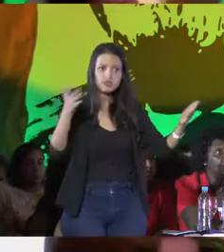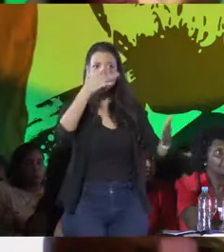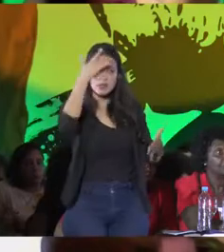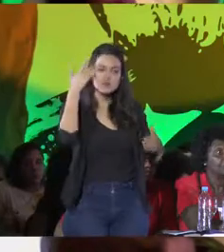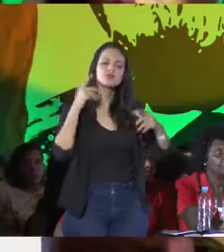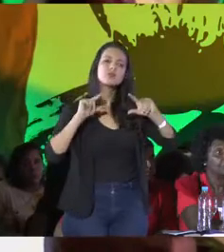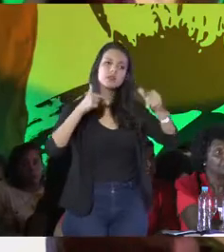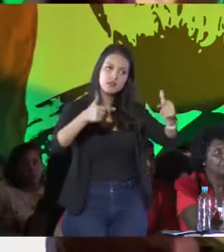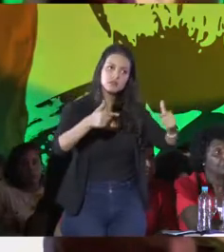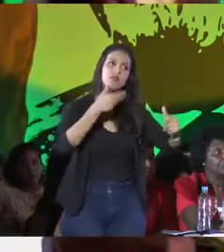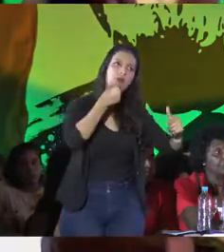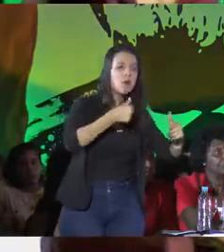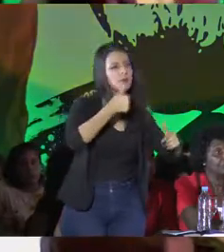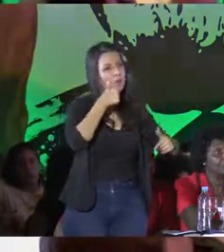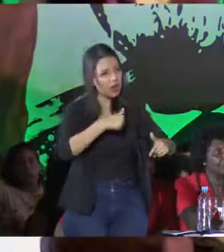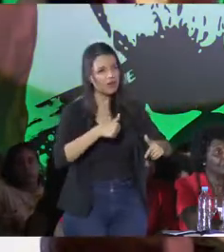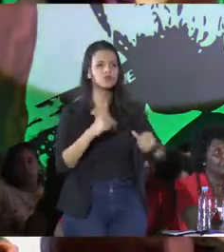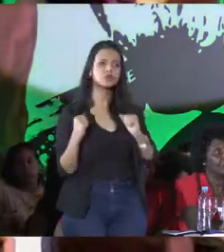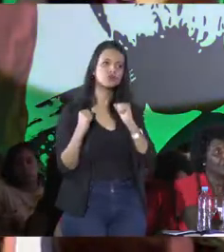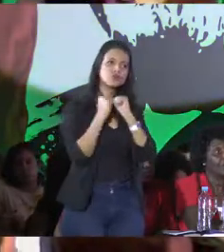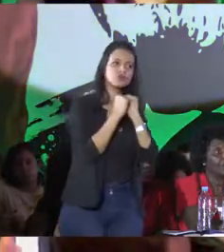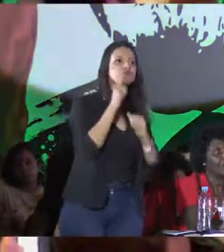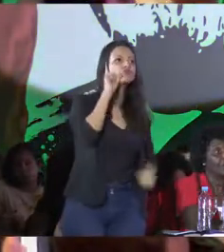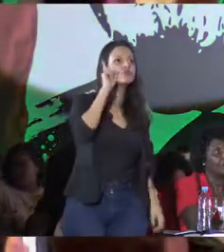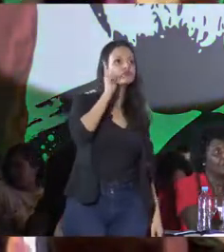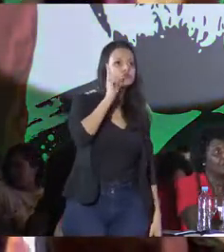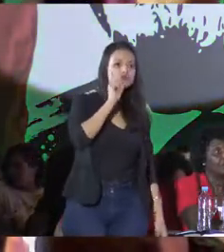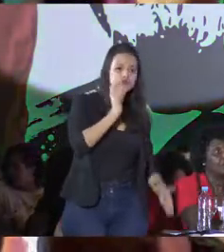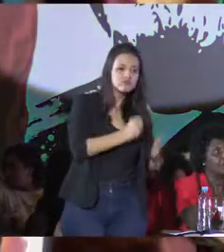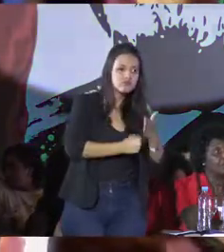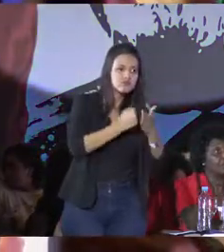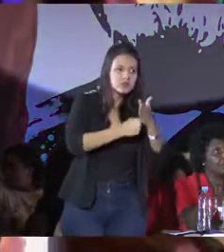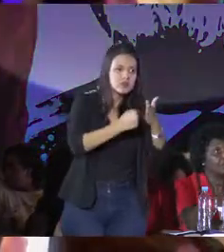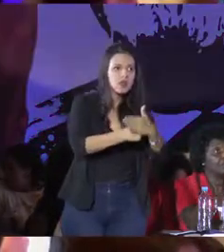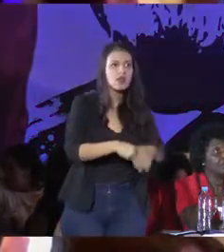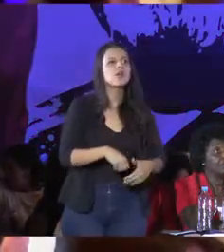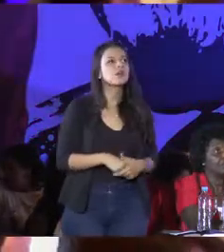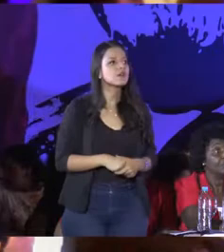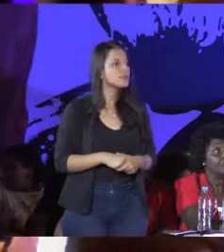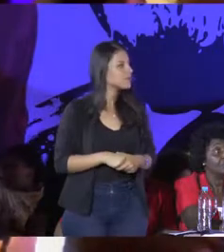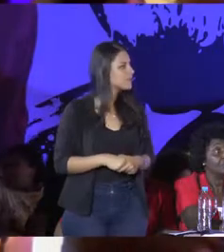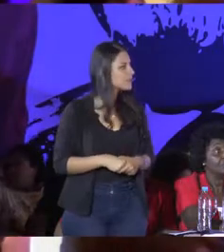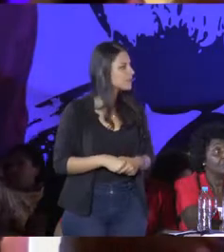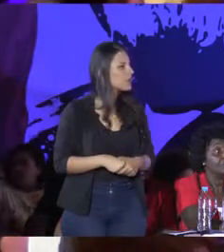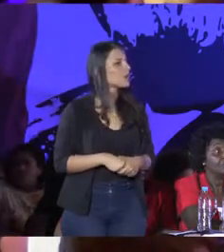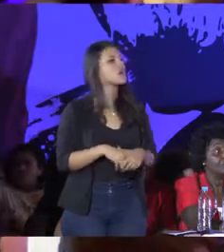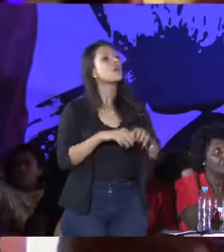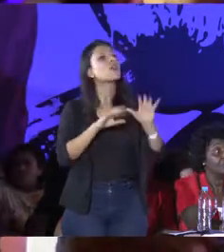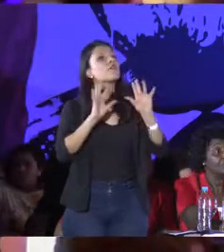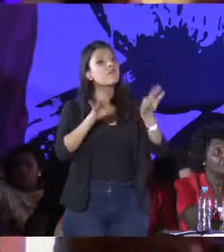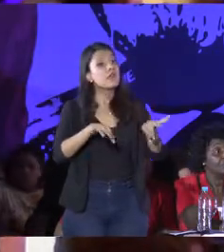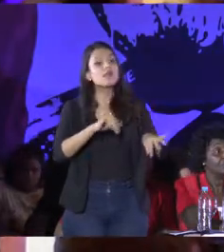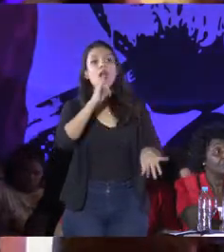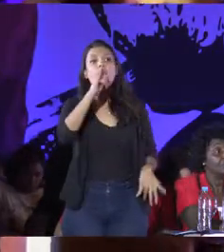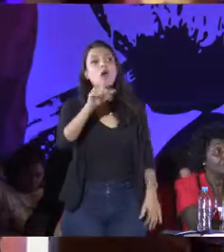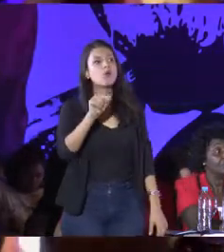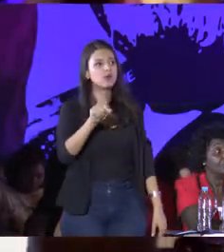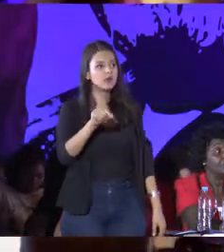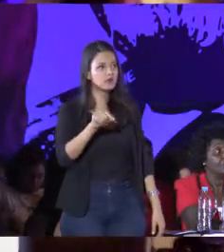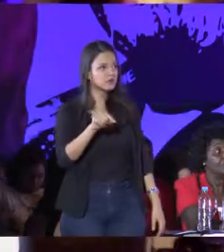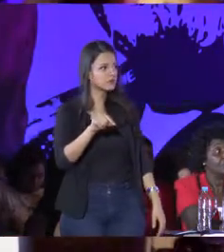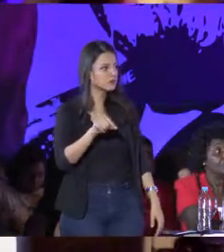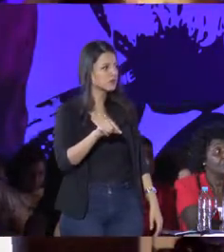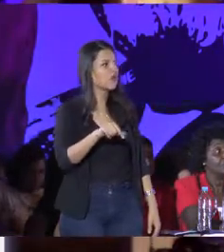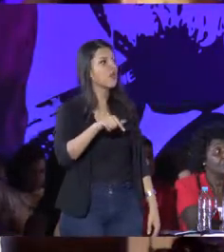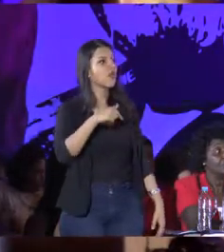são grandes aliados nossos na luta cotidiana. E, por fim, companheirada, passar um simples recado. Não vou falar